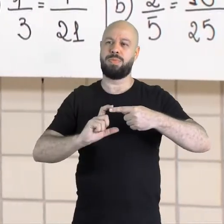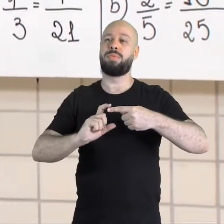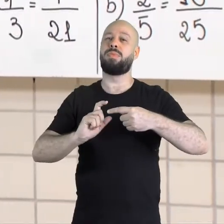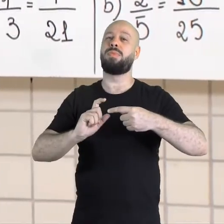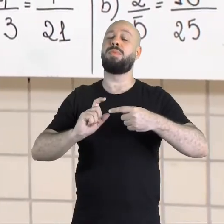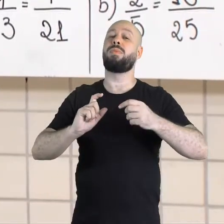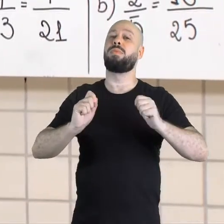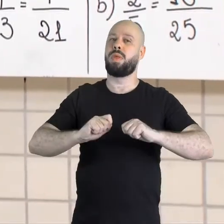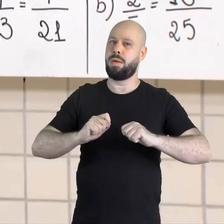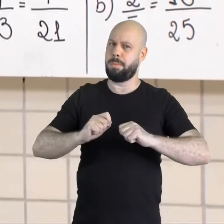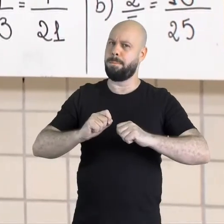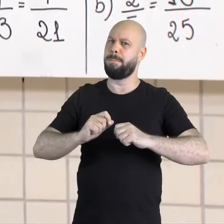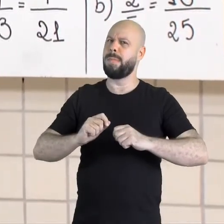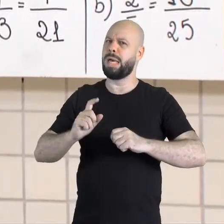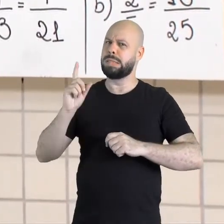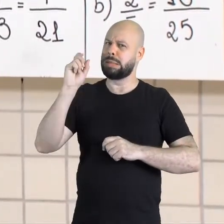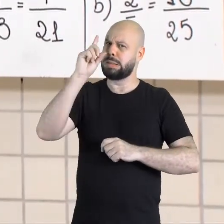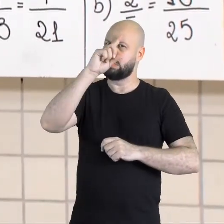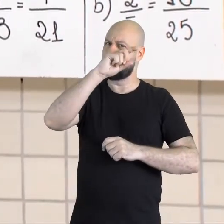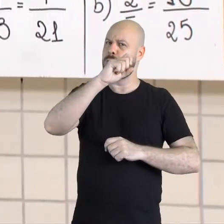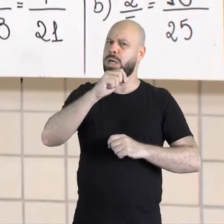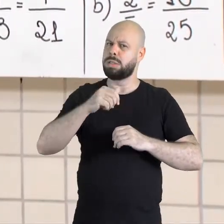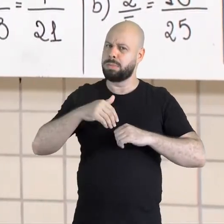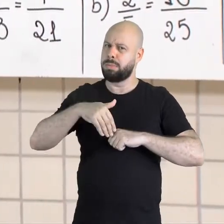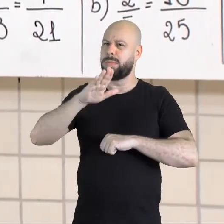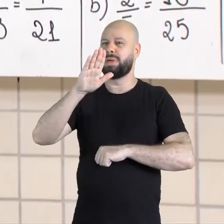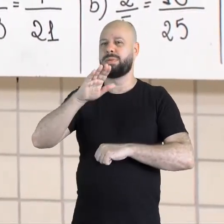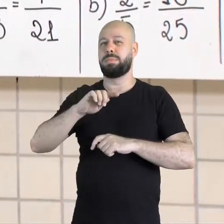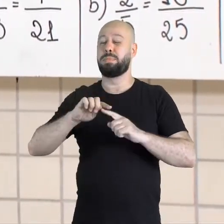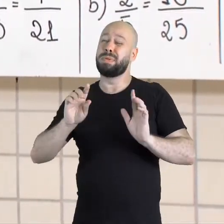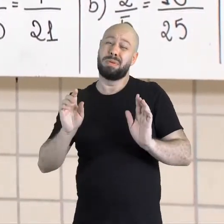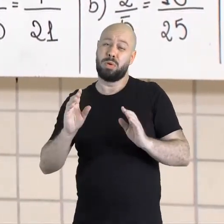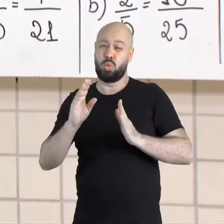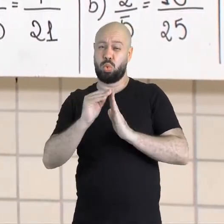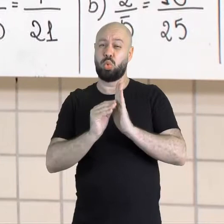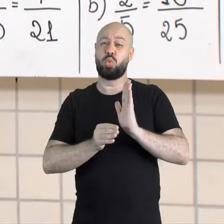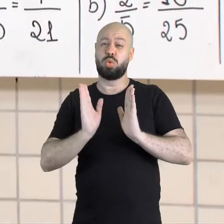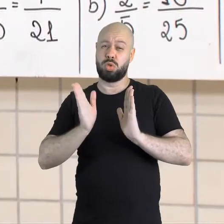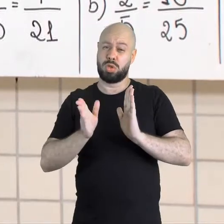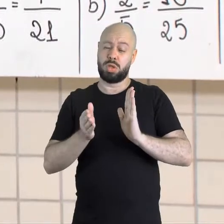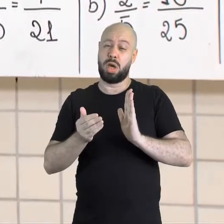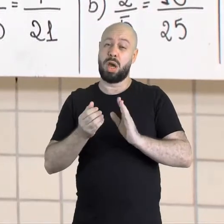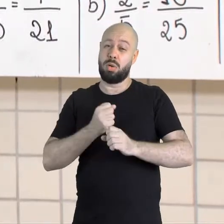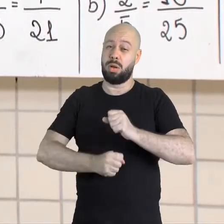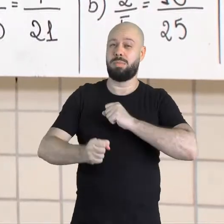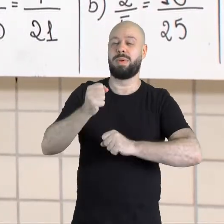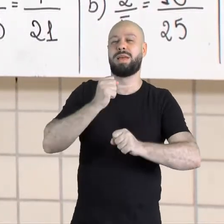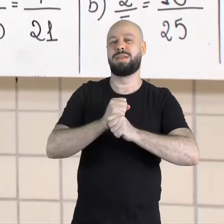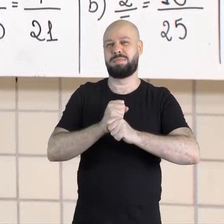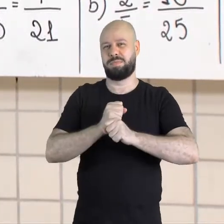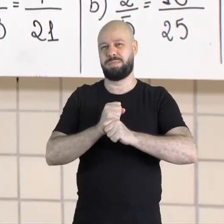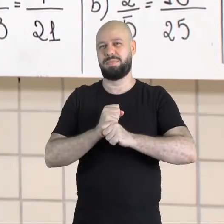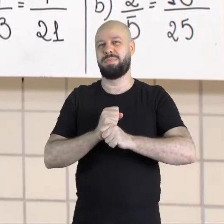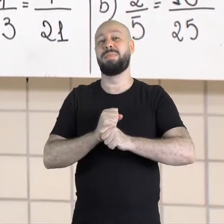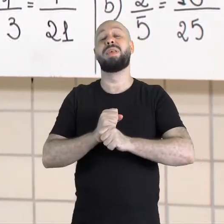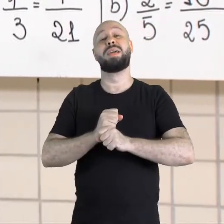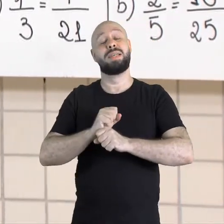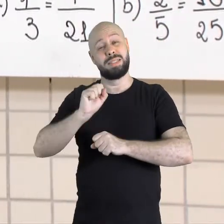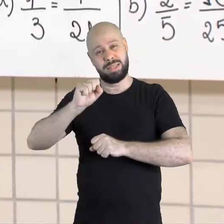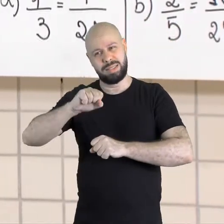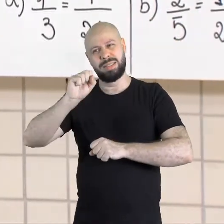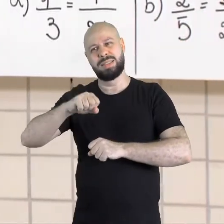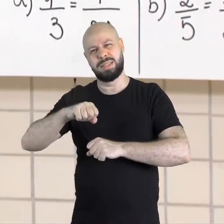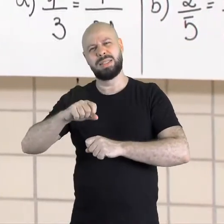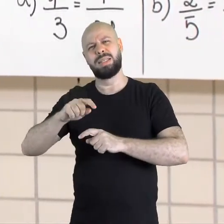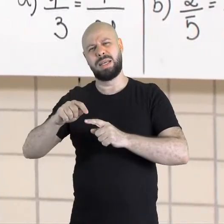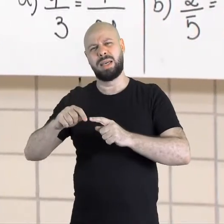vir com um grau maior de dificuldade. Mas esse conteúdo você já viu ano passado, sim, na sua série anterior,